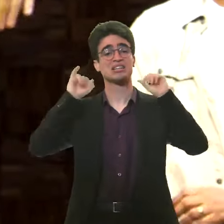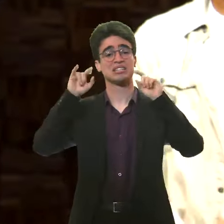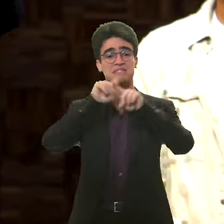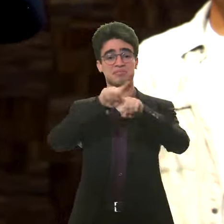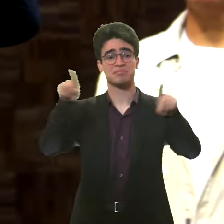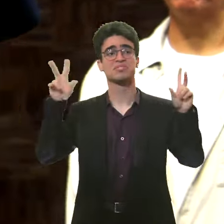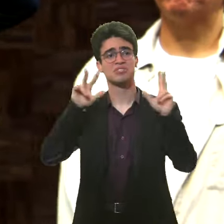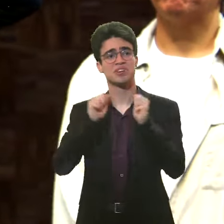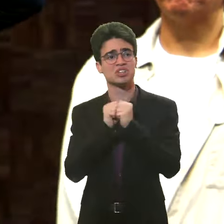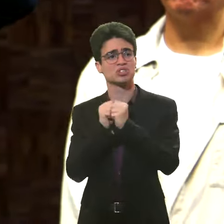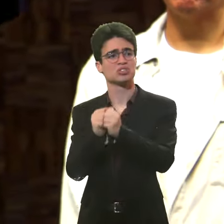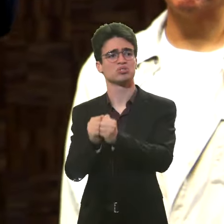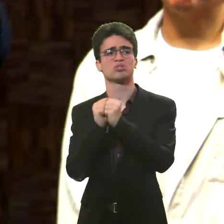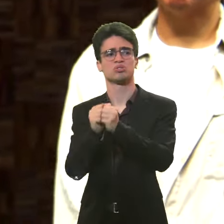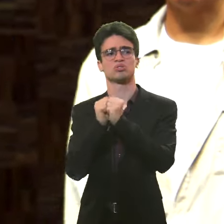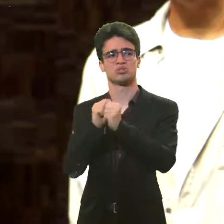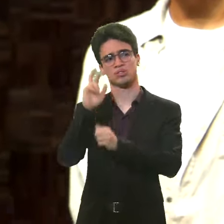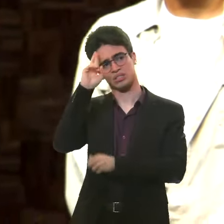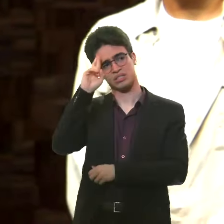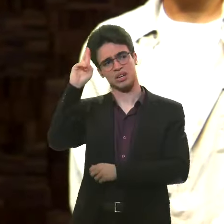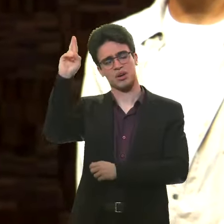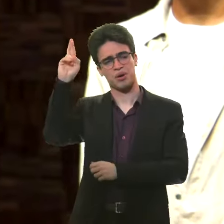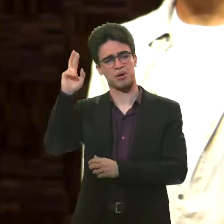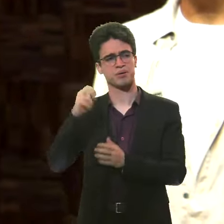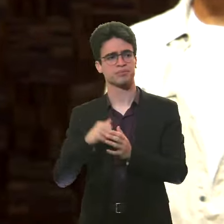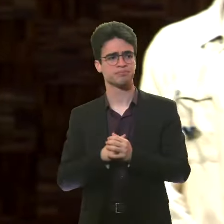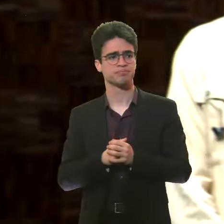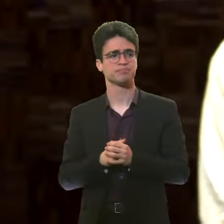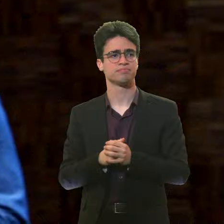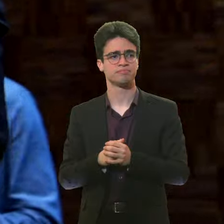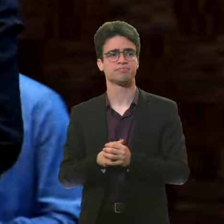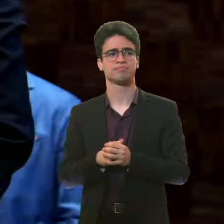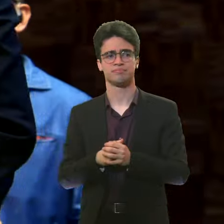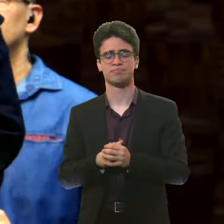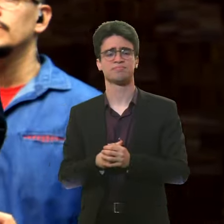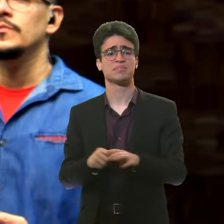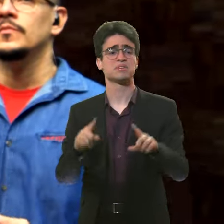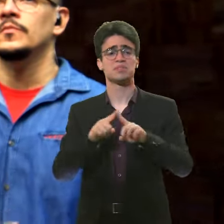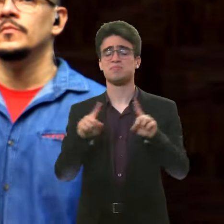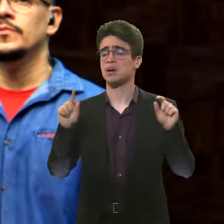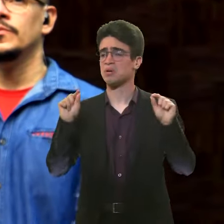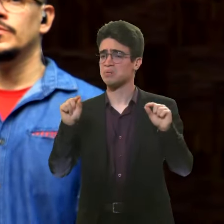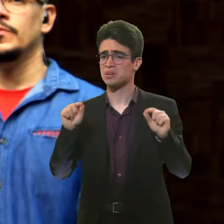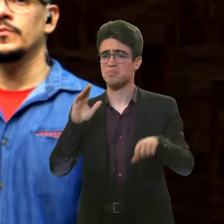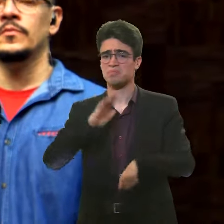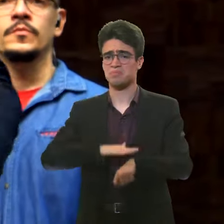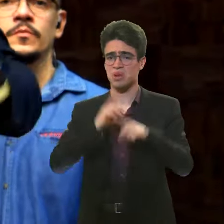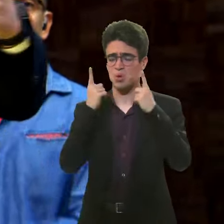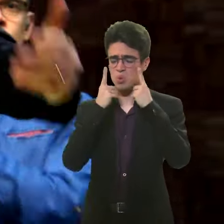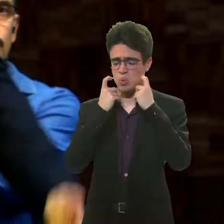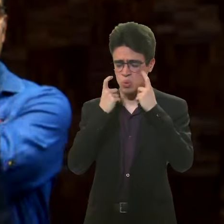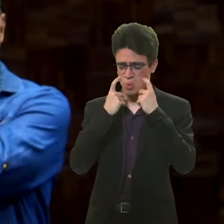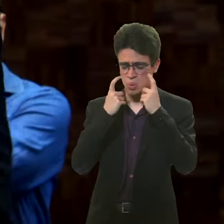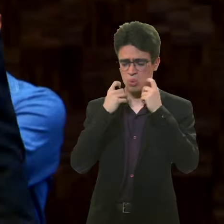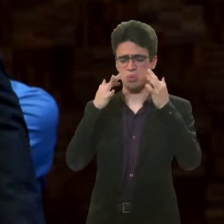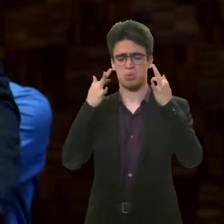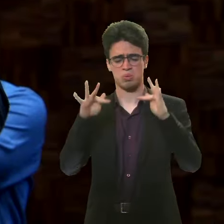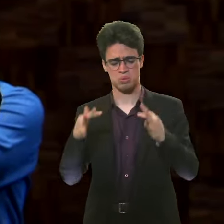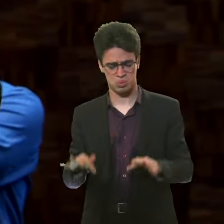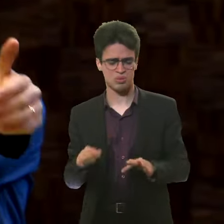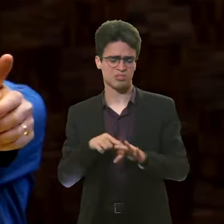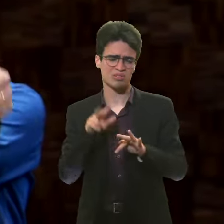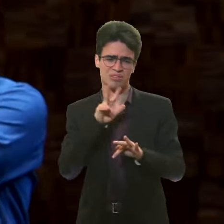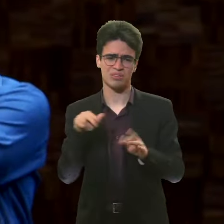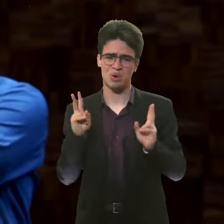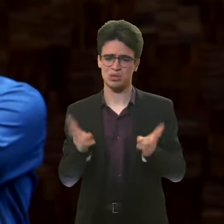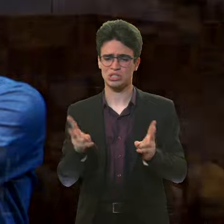Senhor, vão estar na presença dEle. Mas as lágrimas, a dor continuará vindo, e nós não precisamos